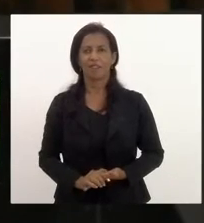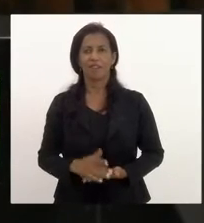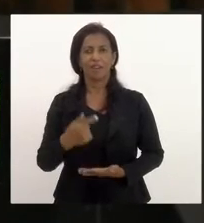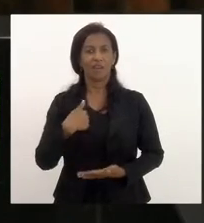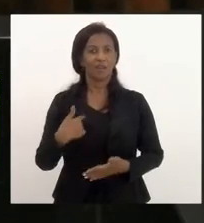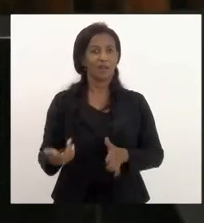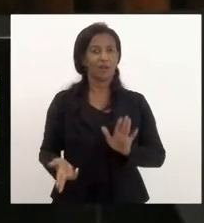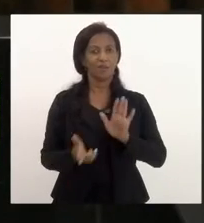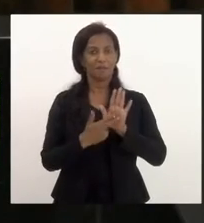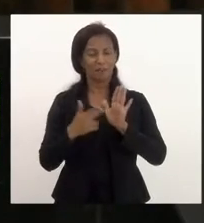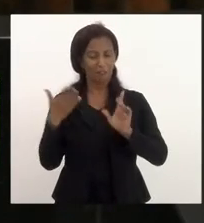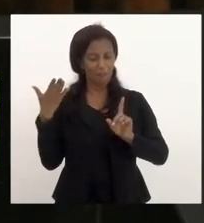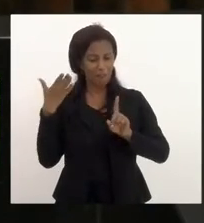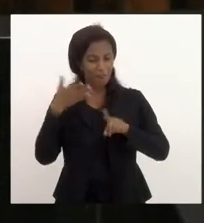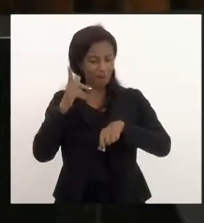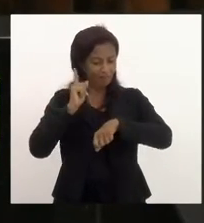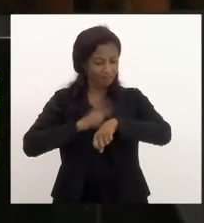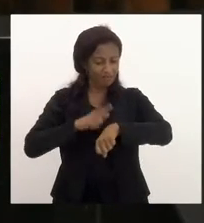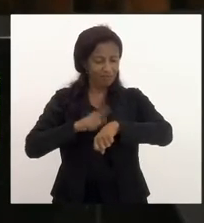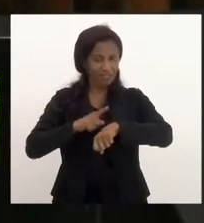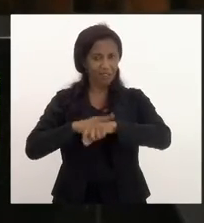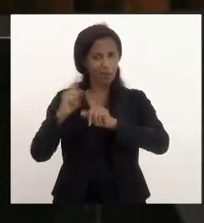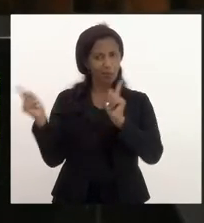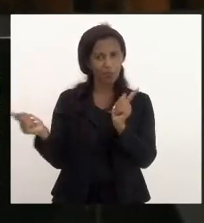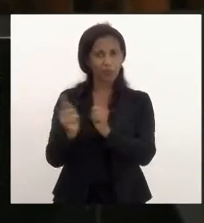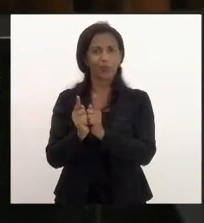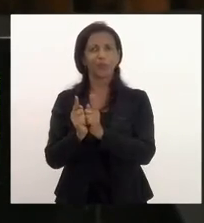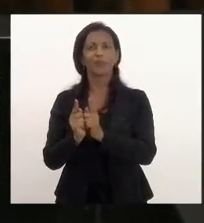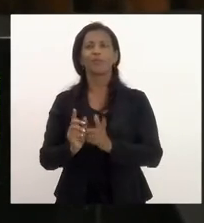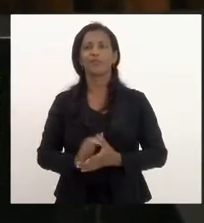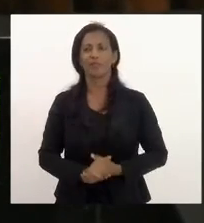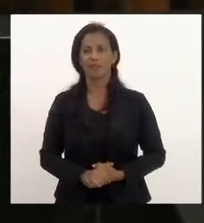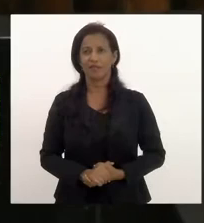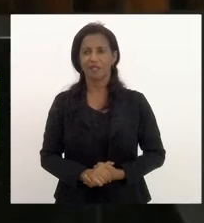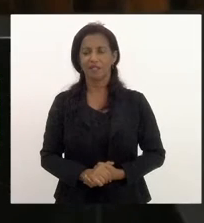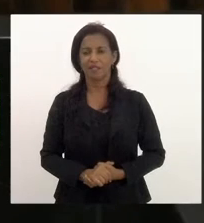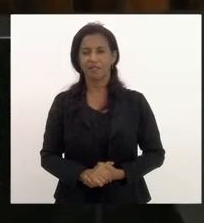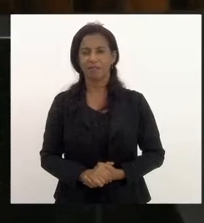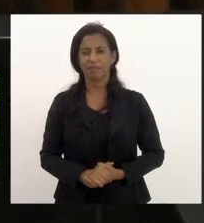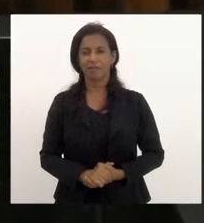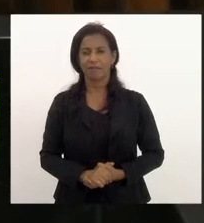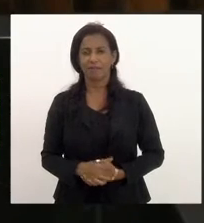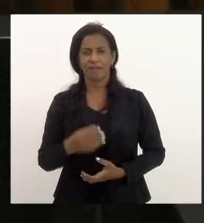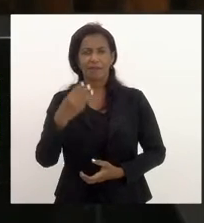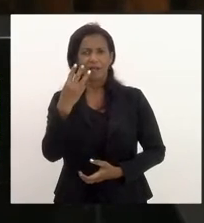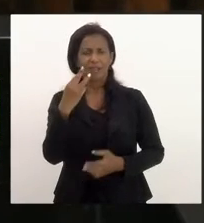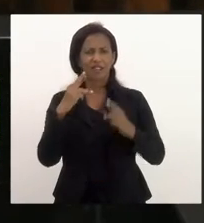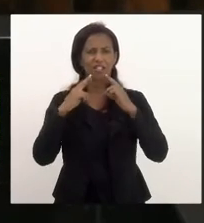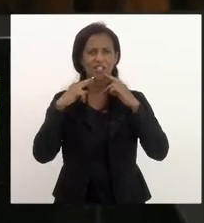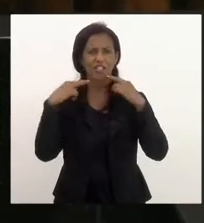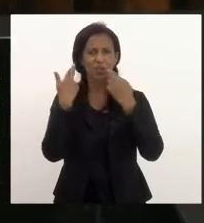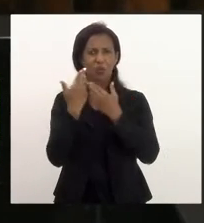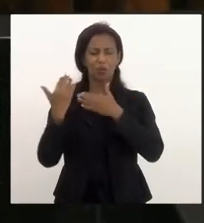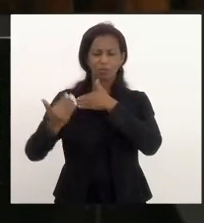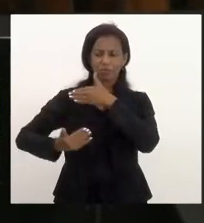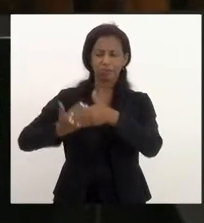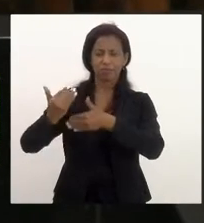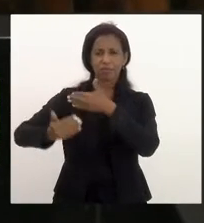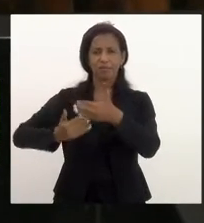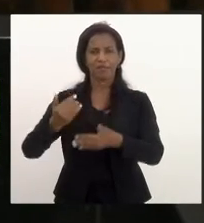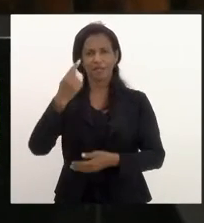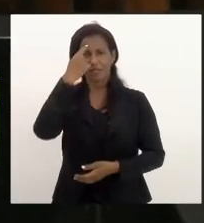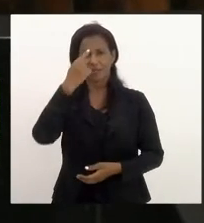prometo que me atentarei ao tempo e serei bem breve ao longo das Três audiências que fizemos semana